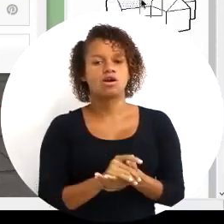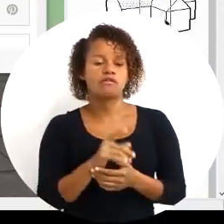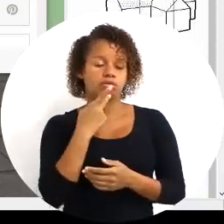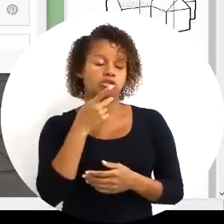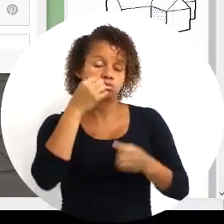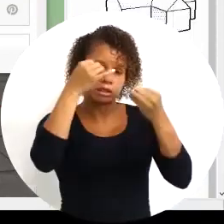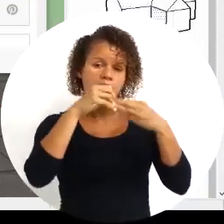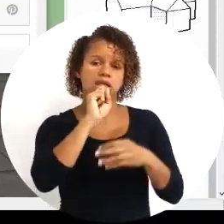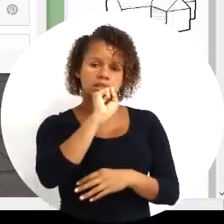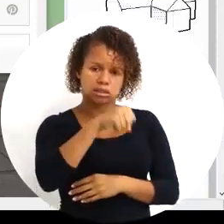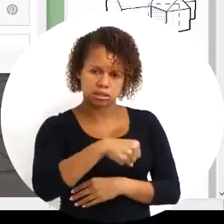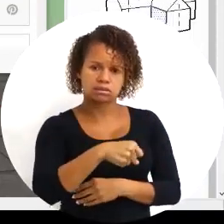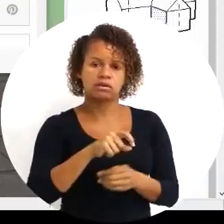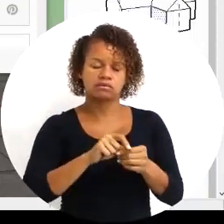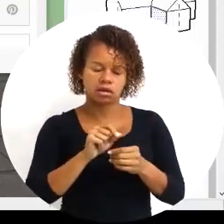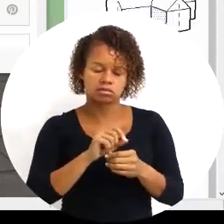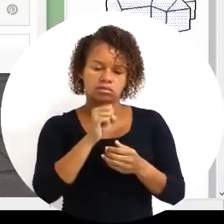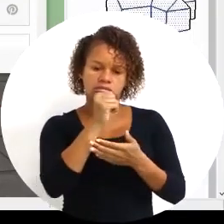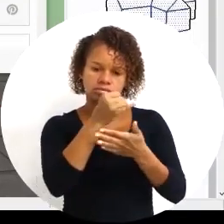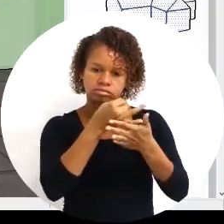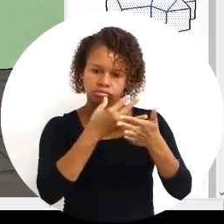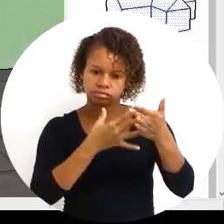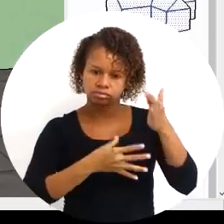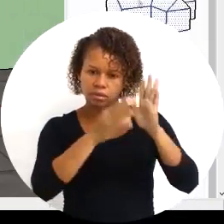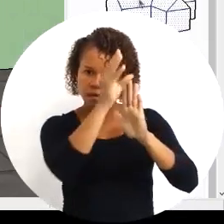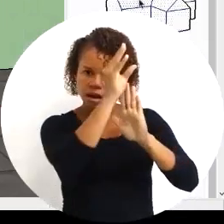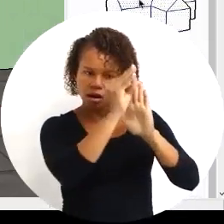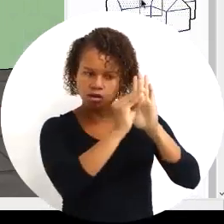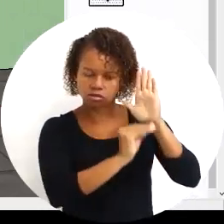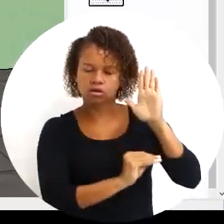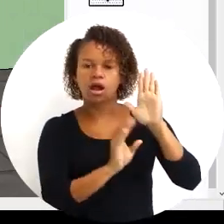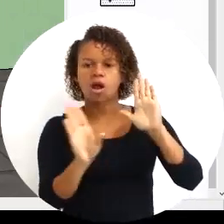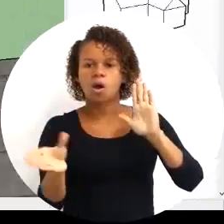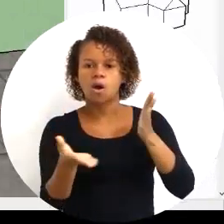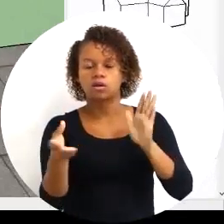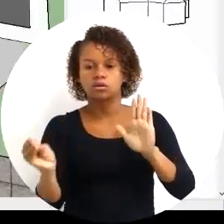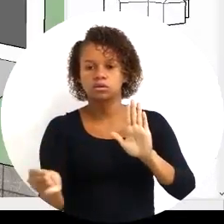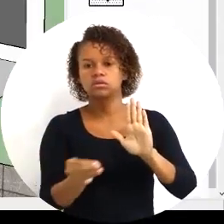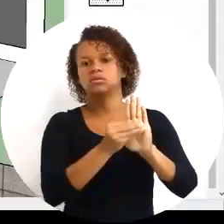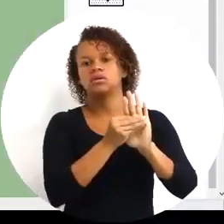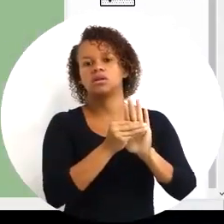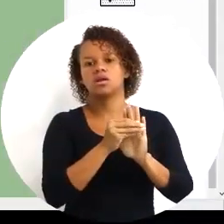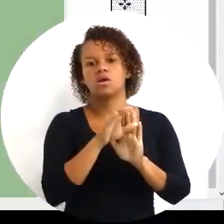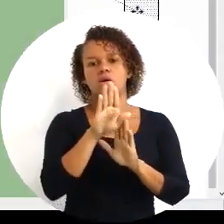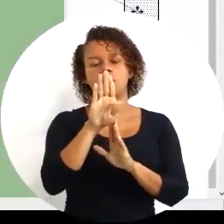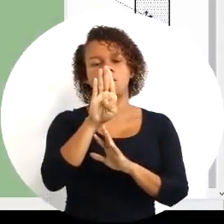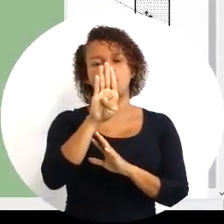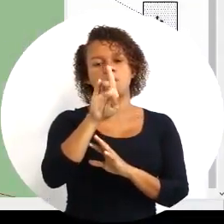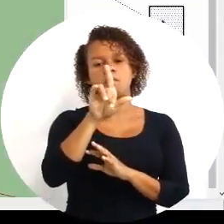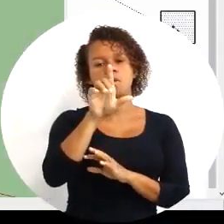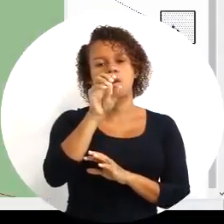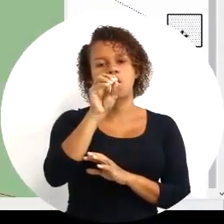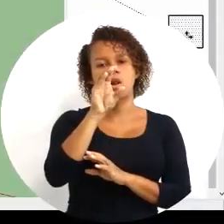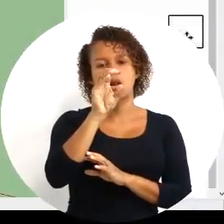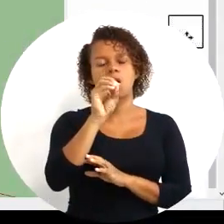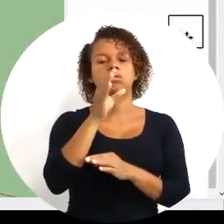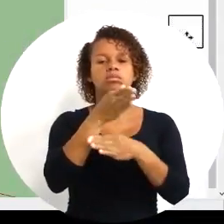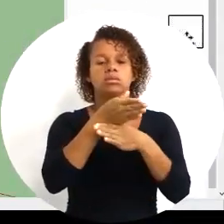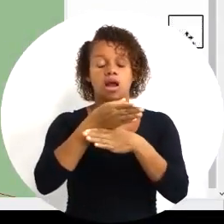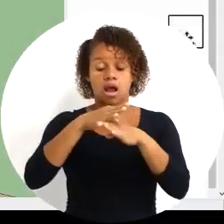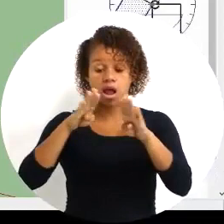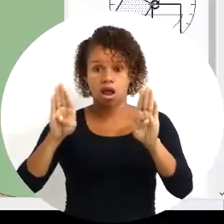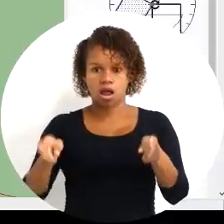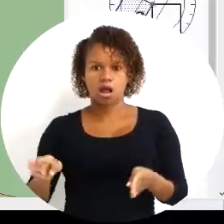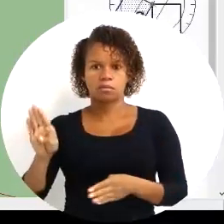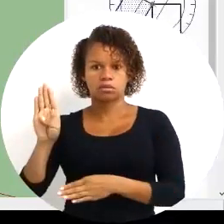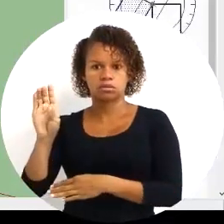E nós vamos clicar aqui sim, ele vai fazer o download. Aqui eu inseri o bloco